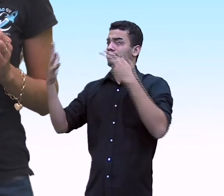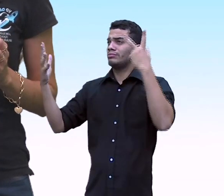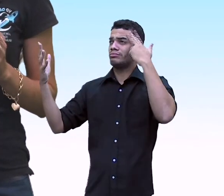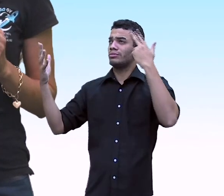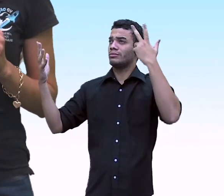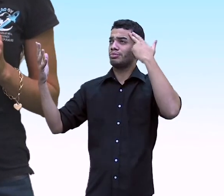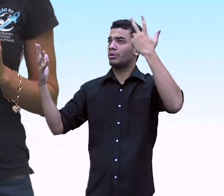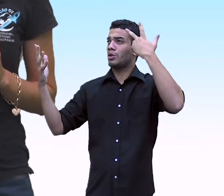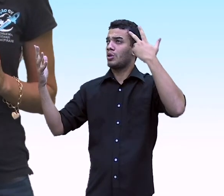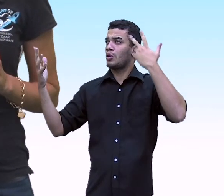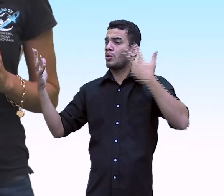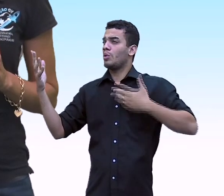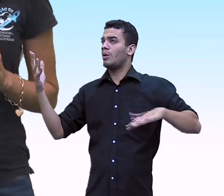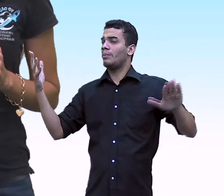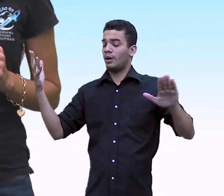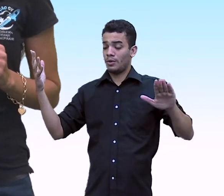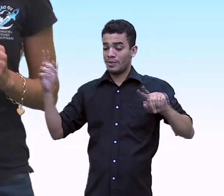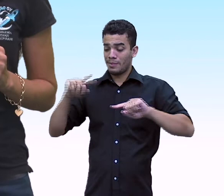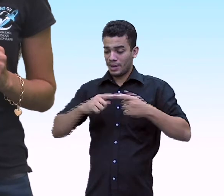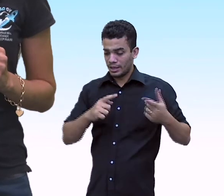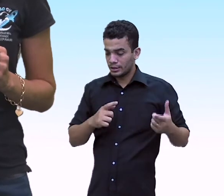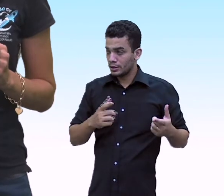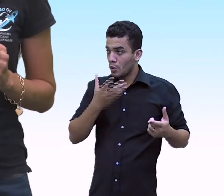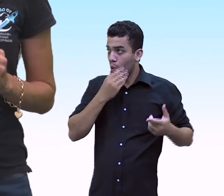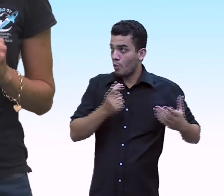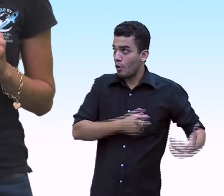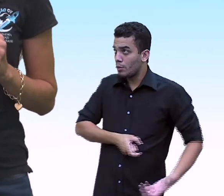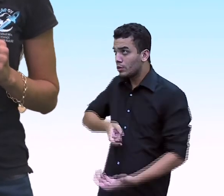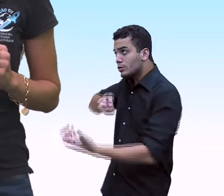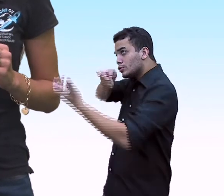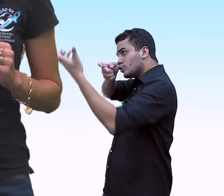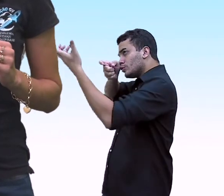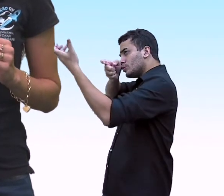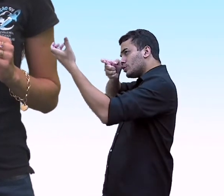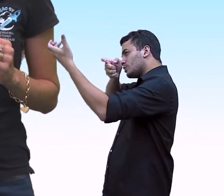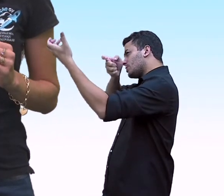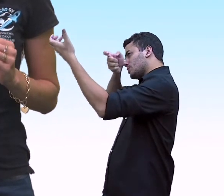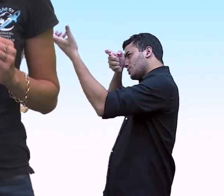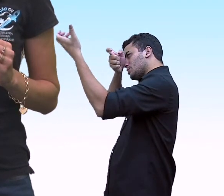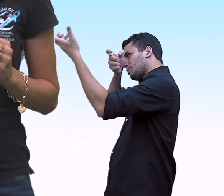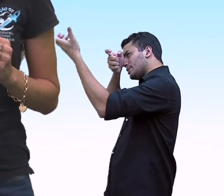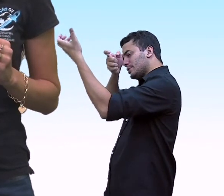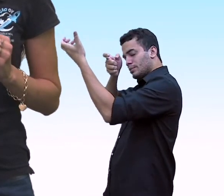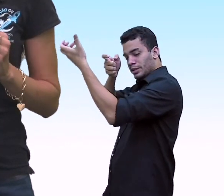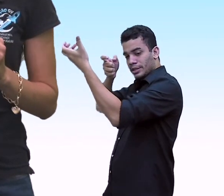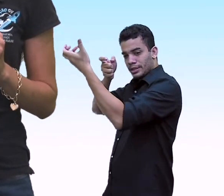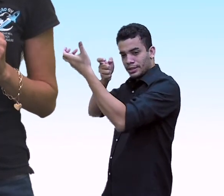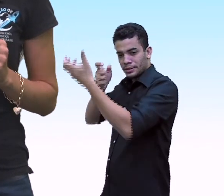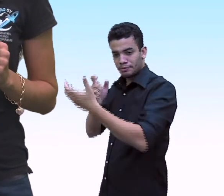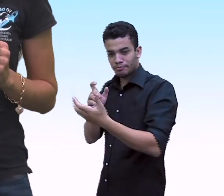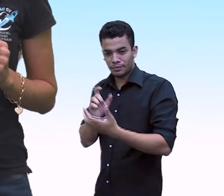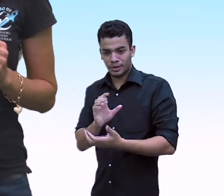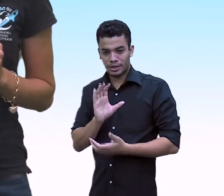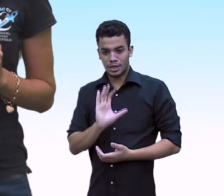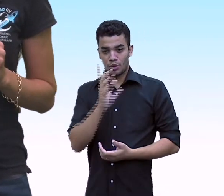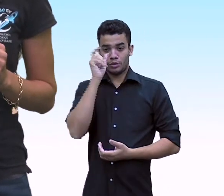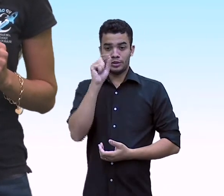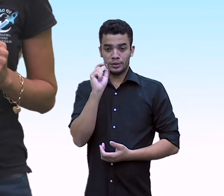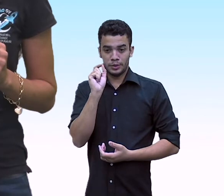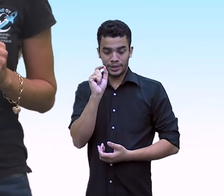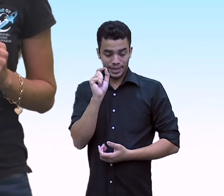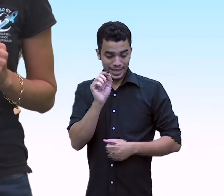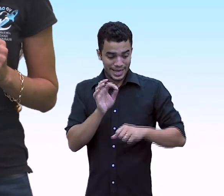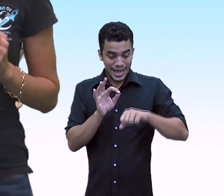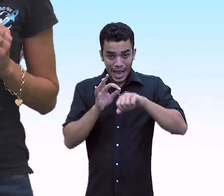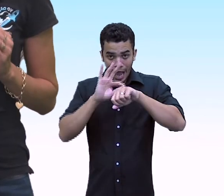fazia mira para matá-la. Nesse exato momento, passava por ali a formiga. Ao ver